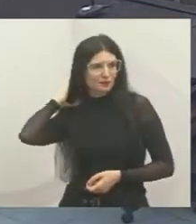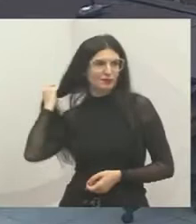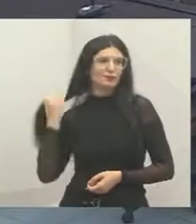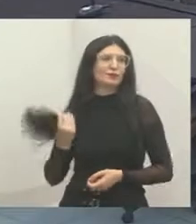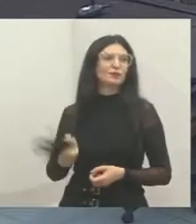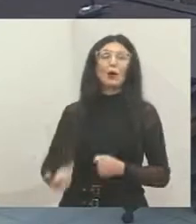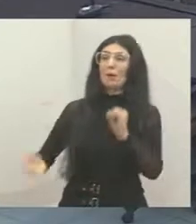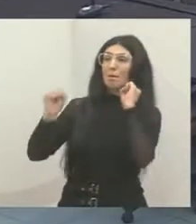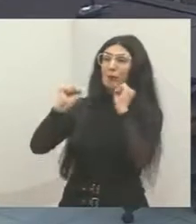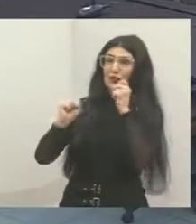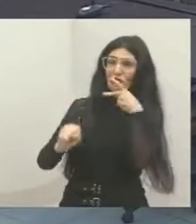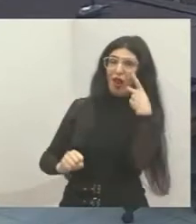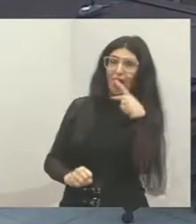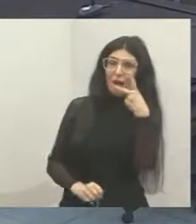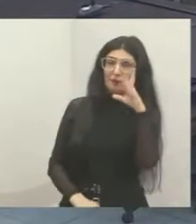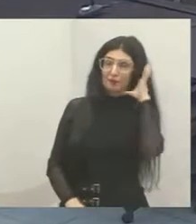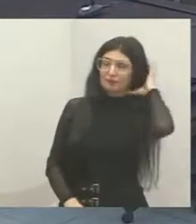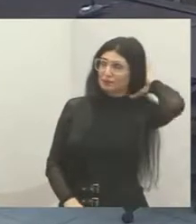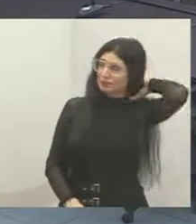Pode falar.